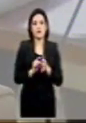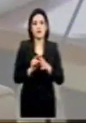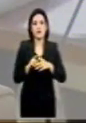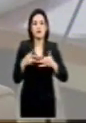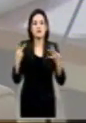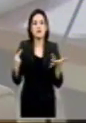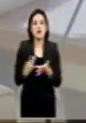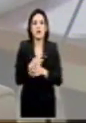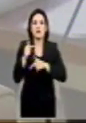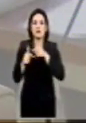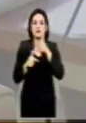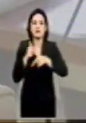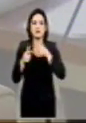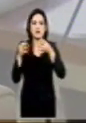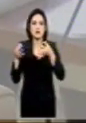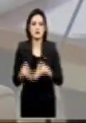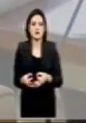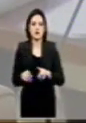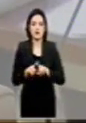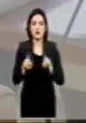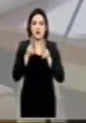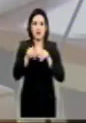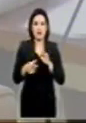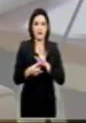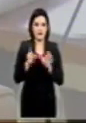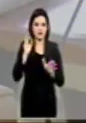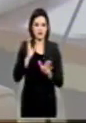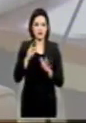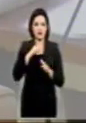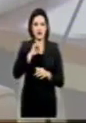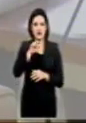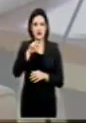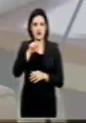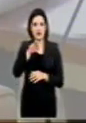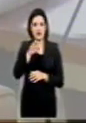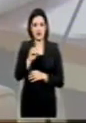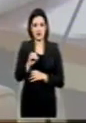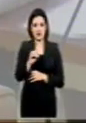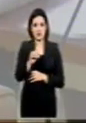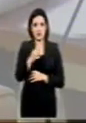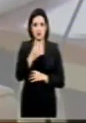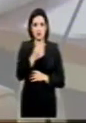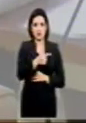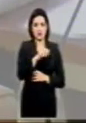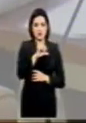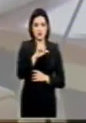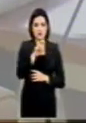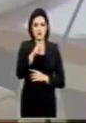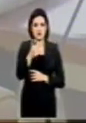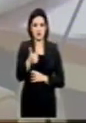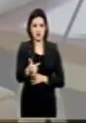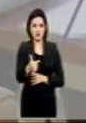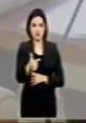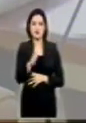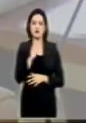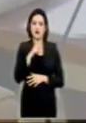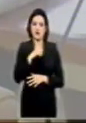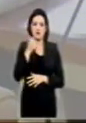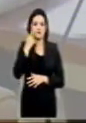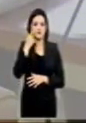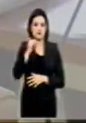Cito precedente no inquérito 2952, apreciado perante a segunda turma. E